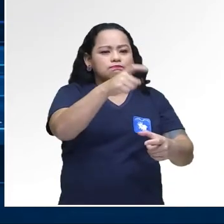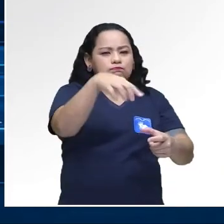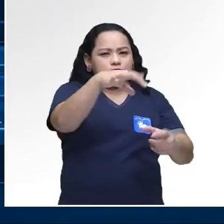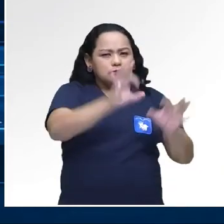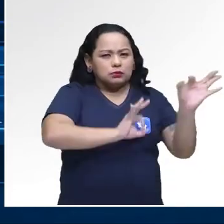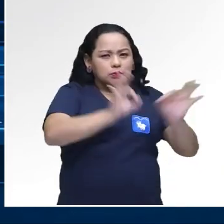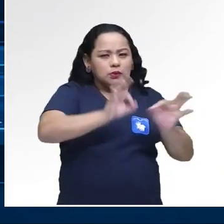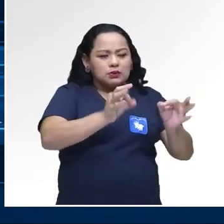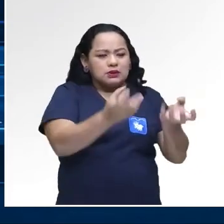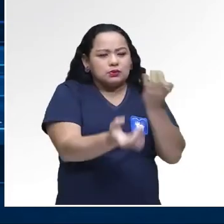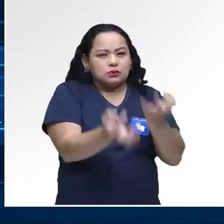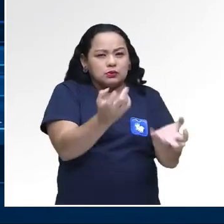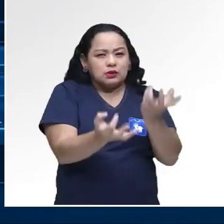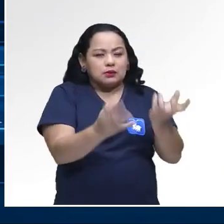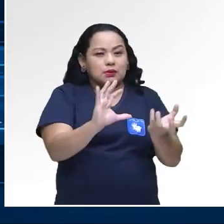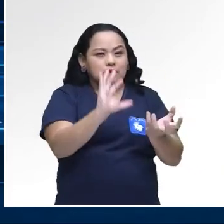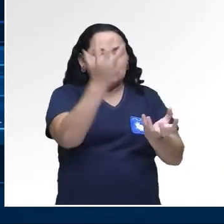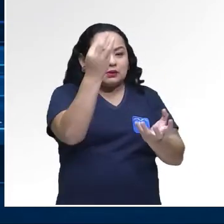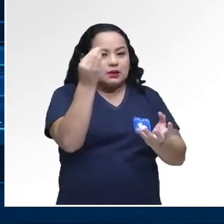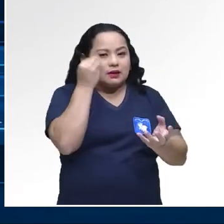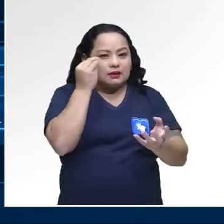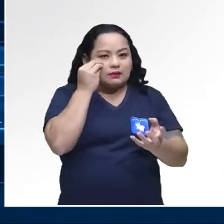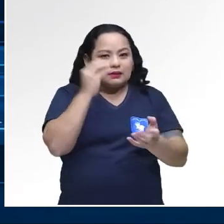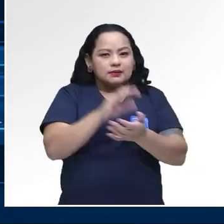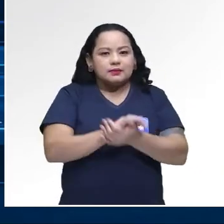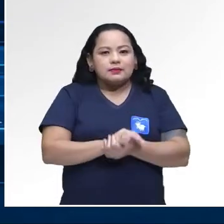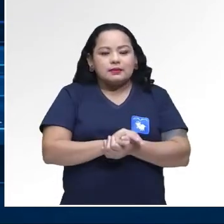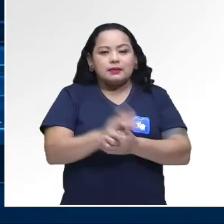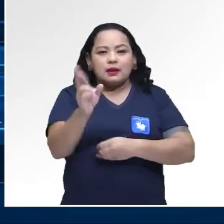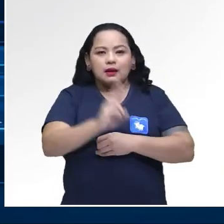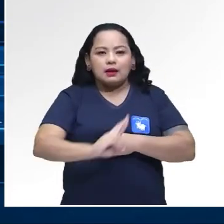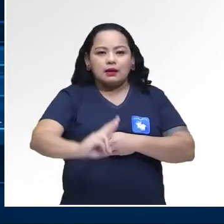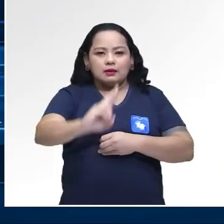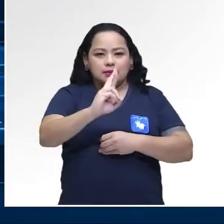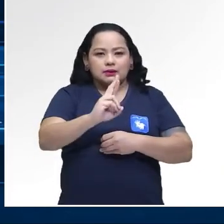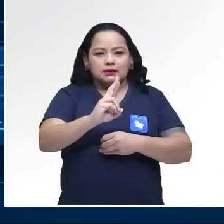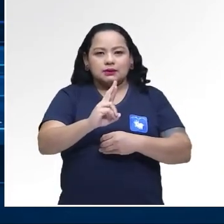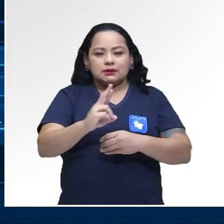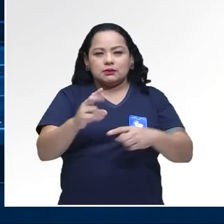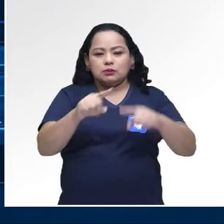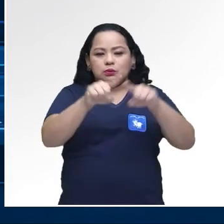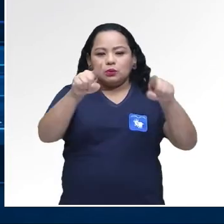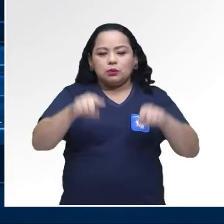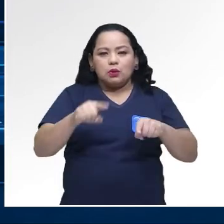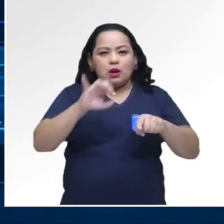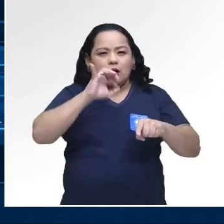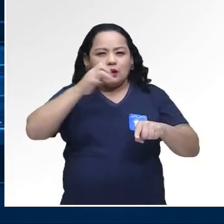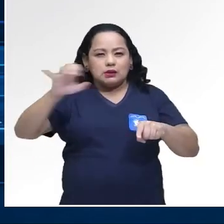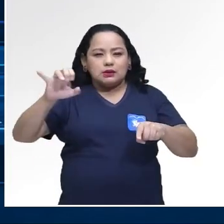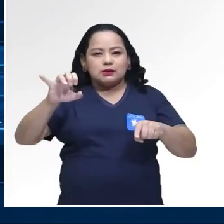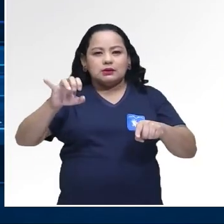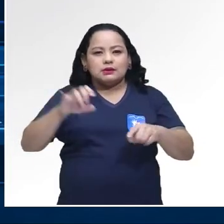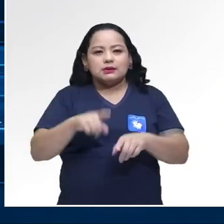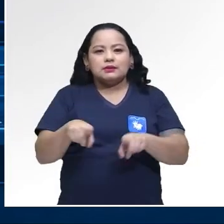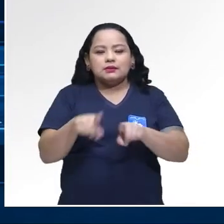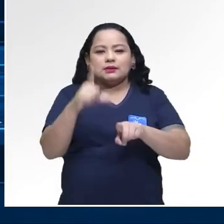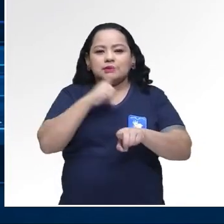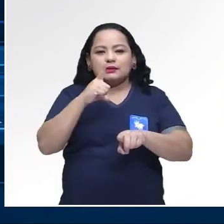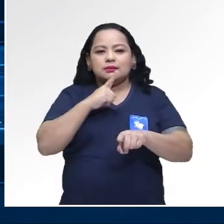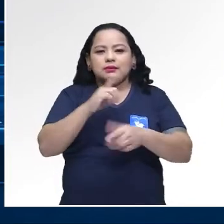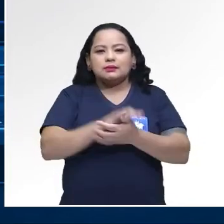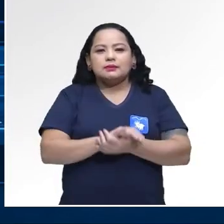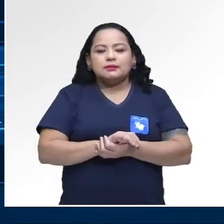de queima. A gente observa aqui a representação dos geradores, né, aqui nessa parte